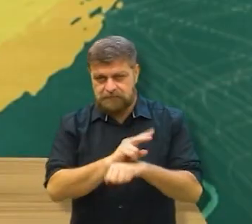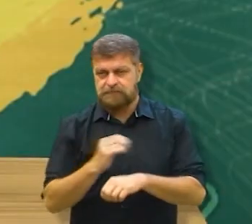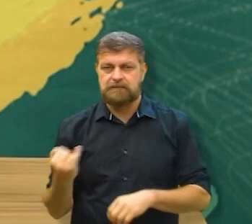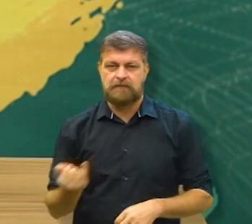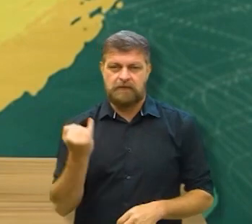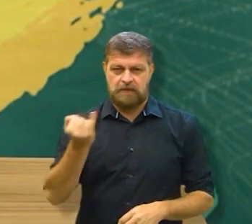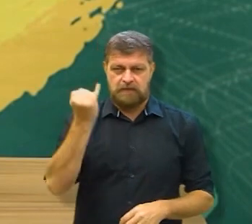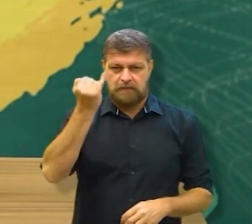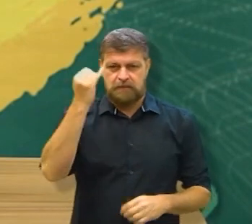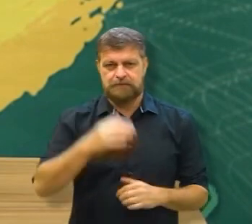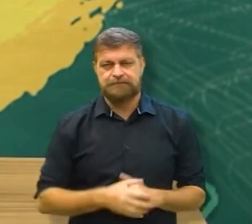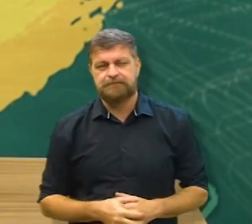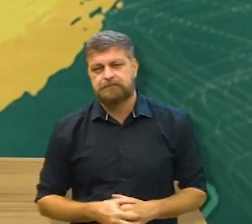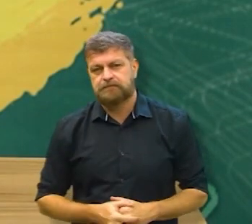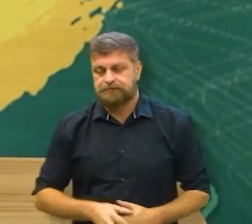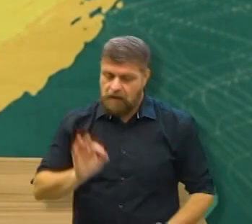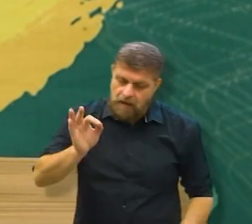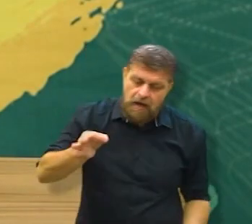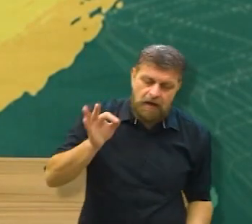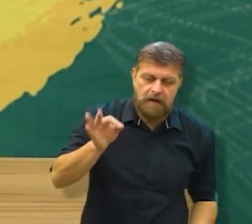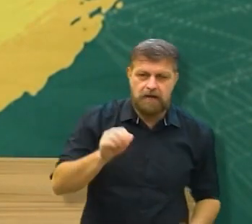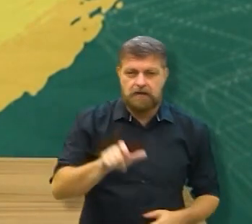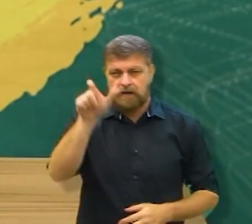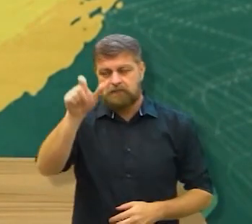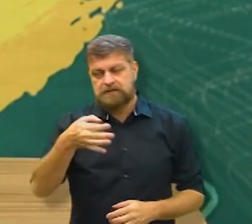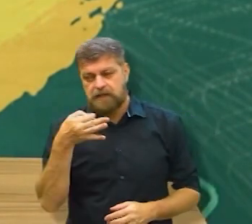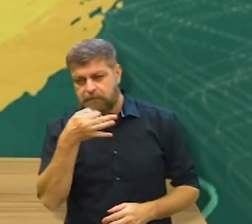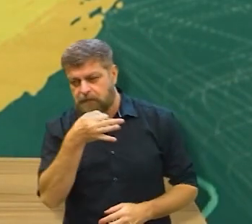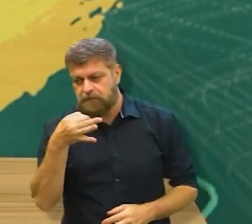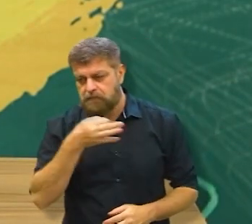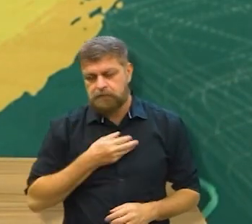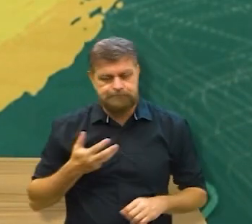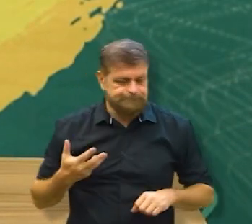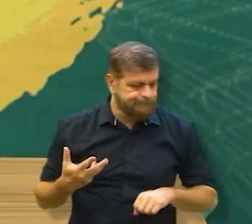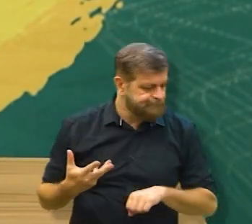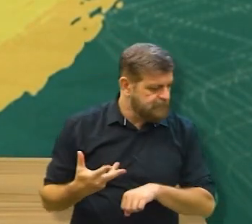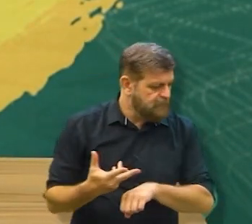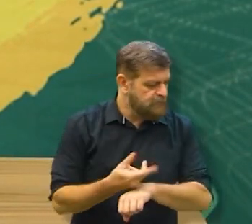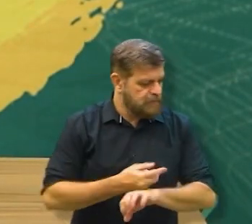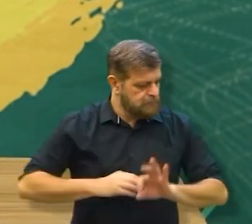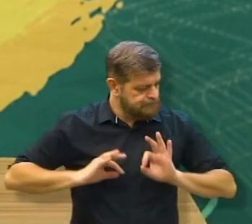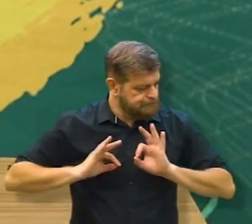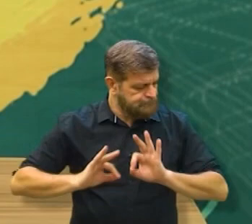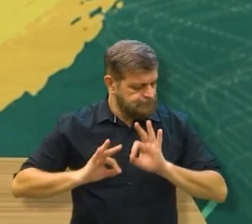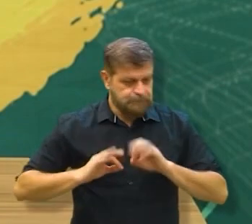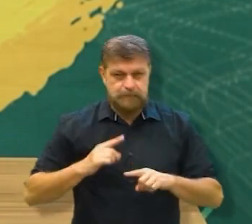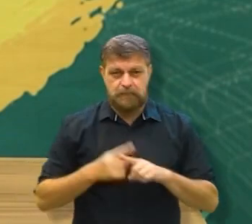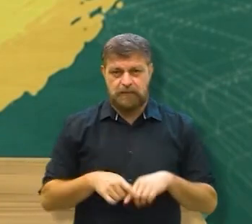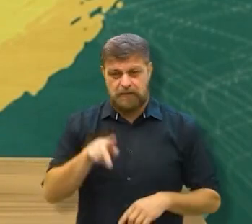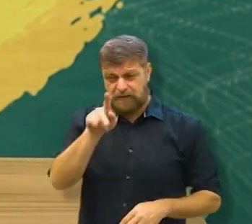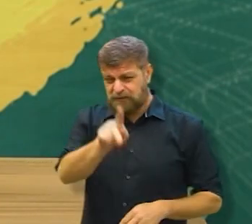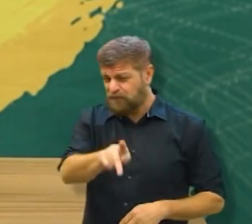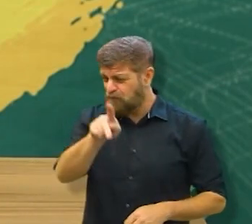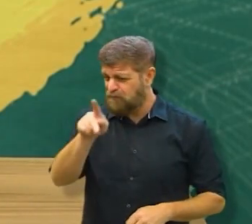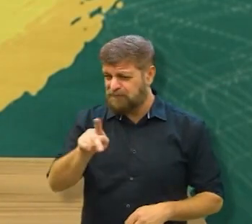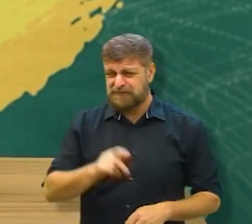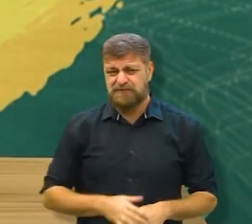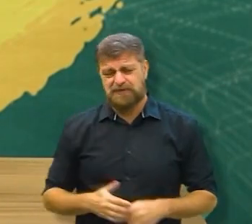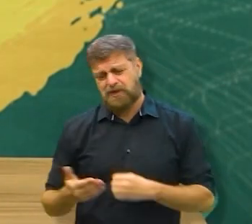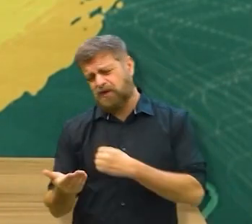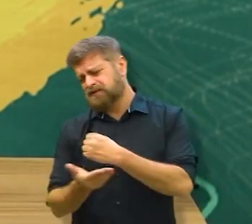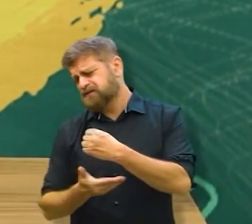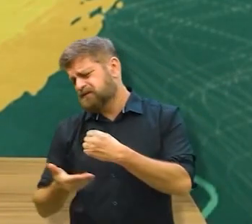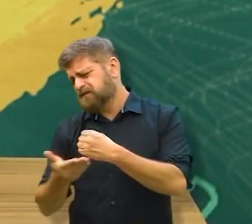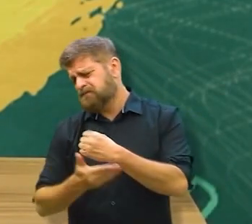cuidado. Isso é muito importante. E isso que você falou, achei fantástico, né? Porque os professores, eles